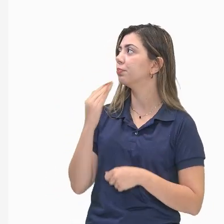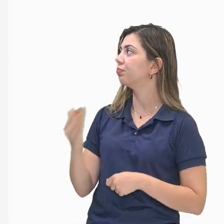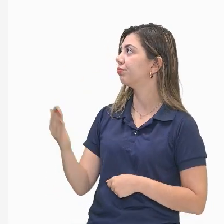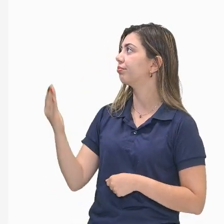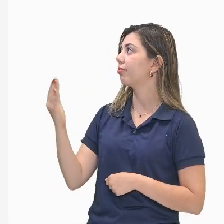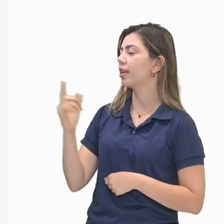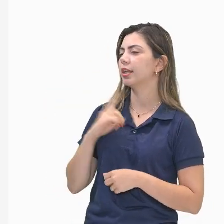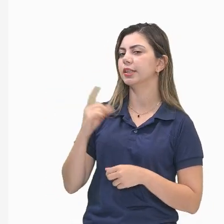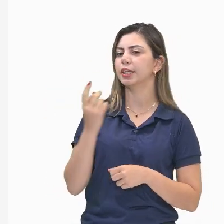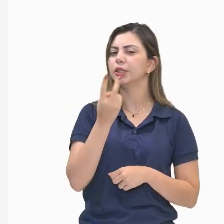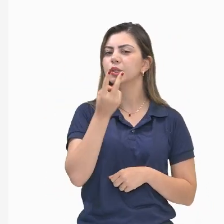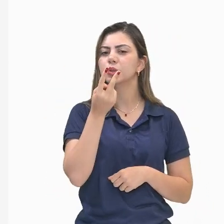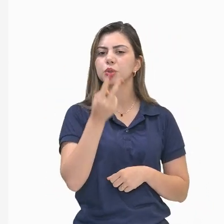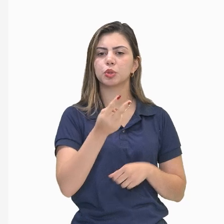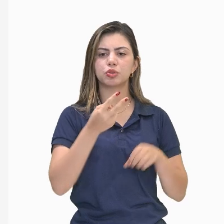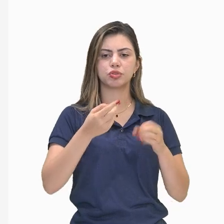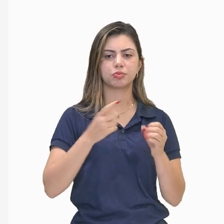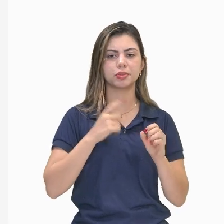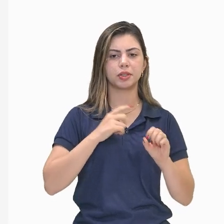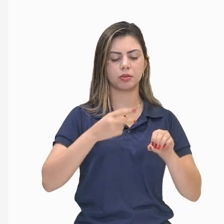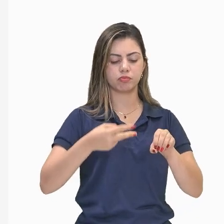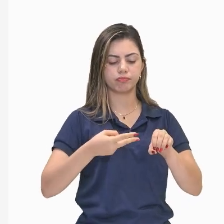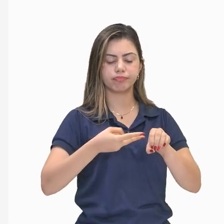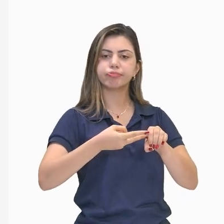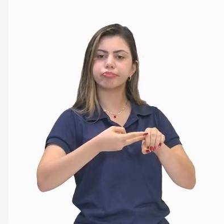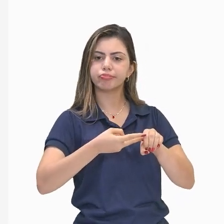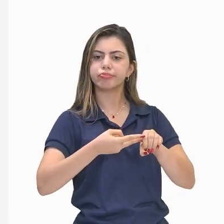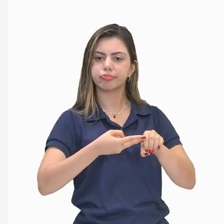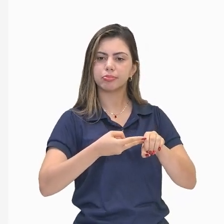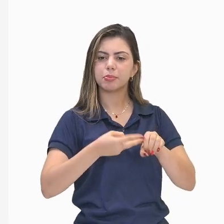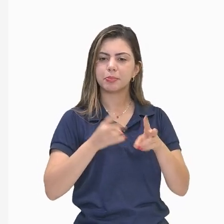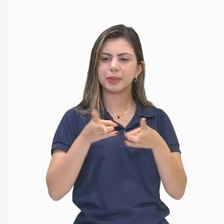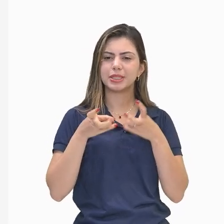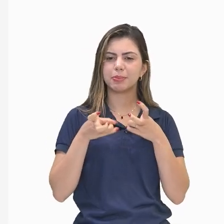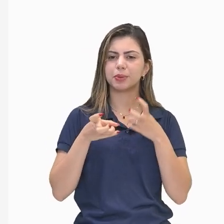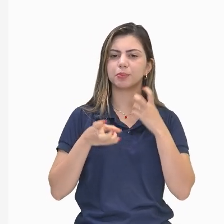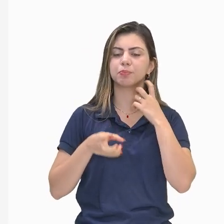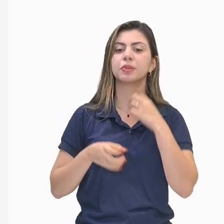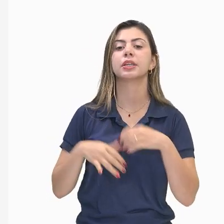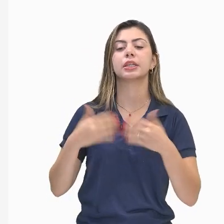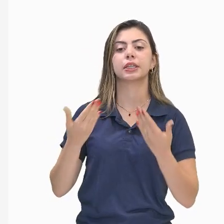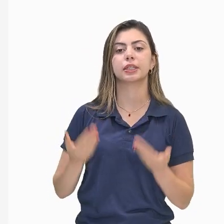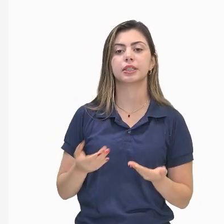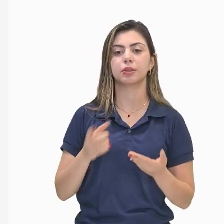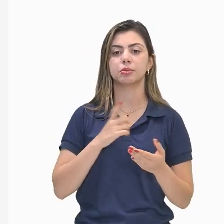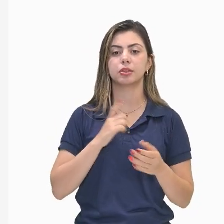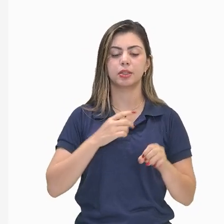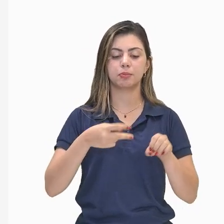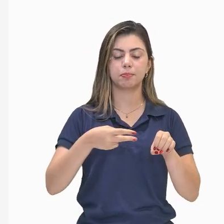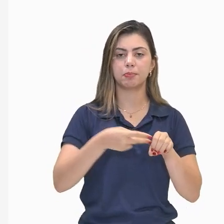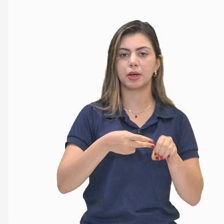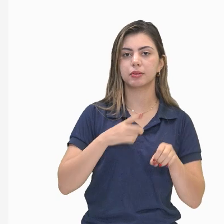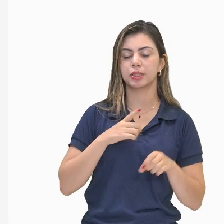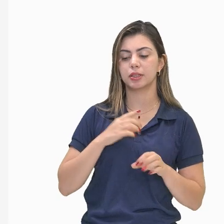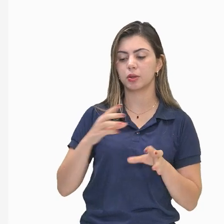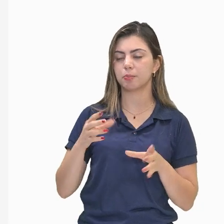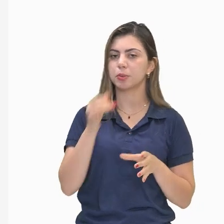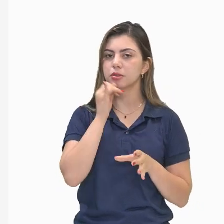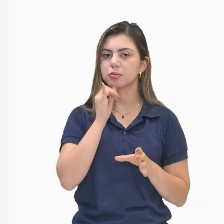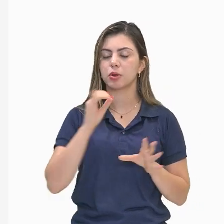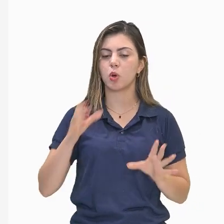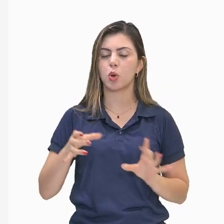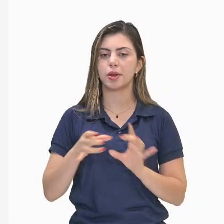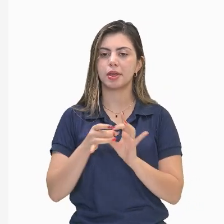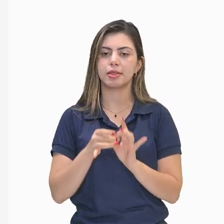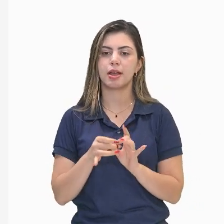existem dois terminais aí no capacitor. Quando esses terminais são ligados a uma diferença de potencial, por exemplo, a uma